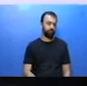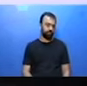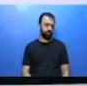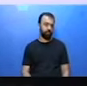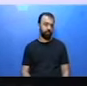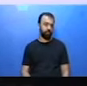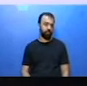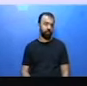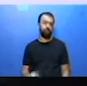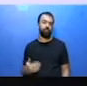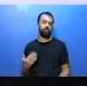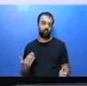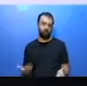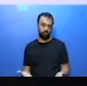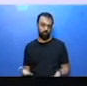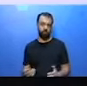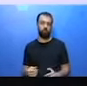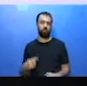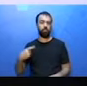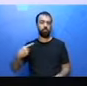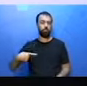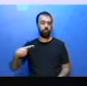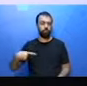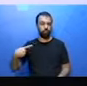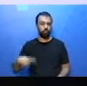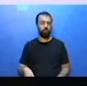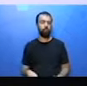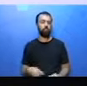352 estão a subtração